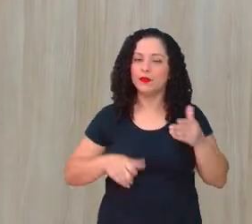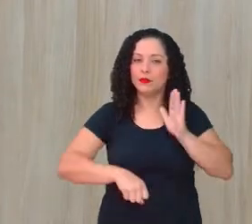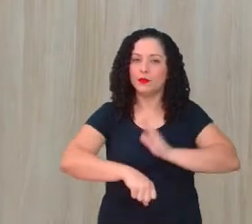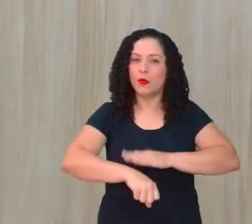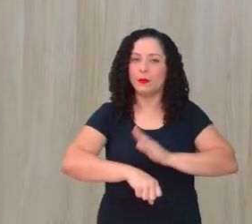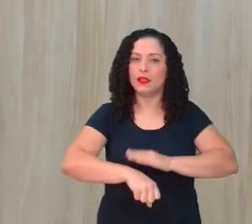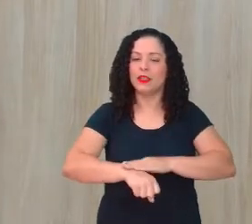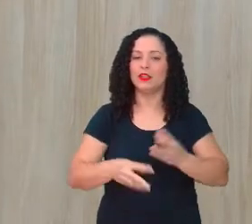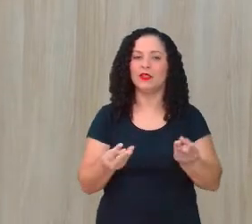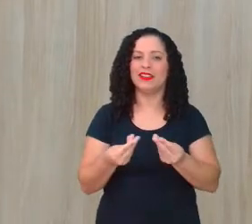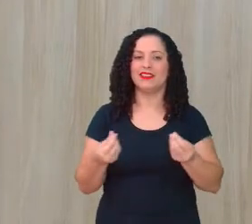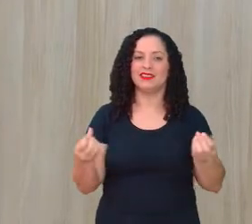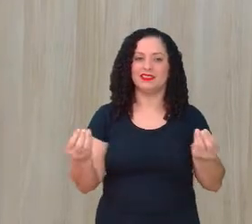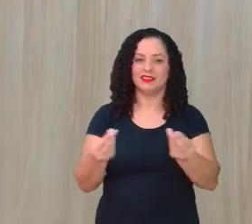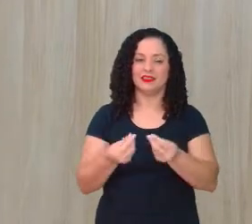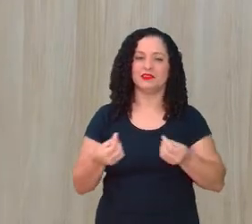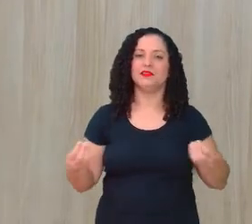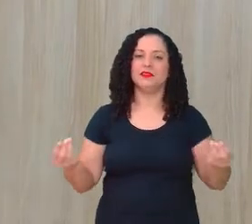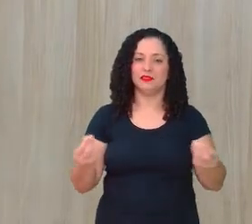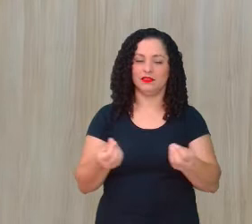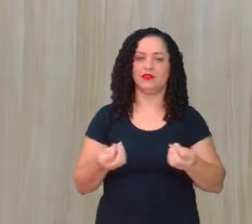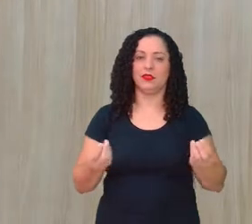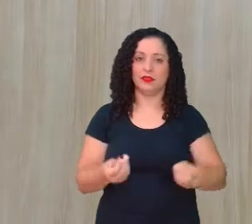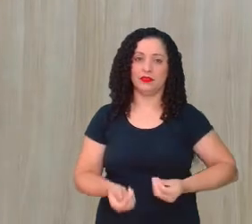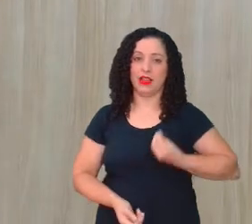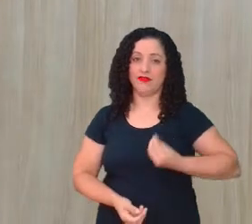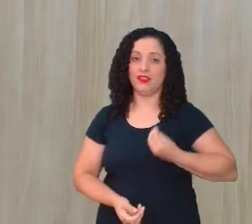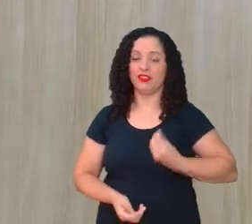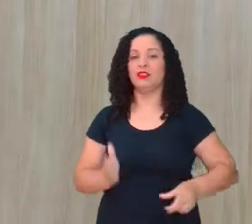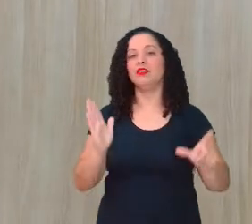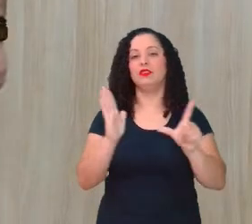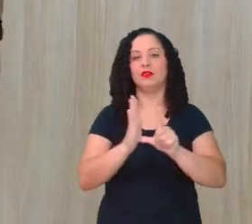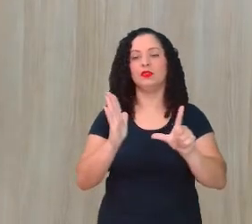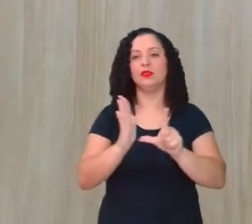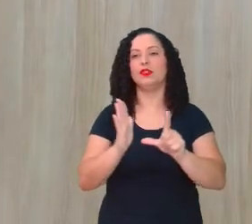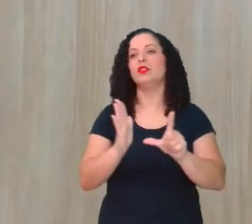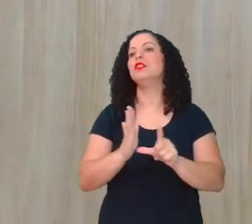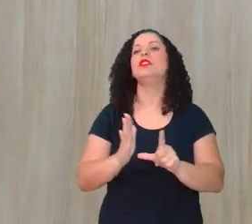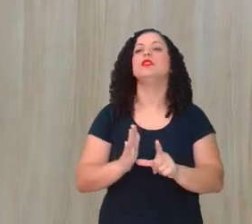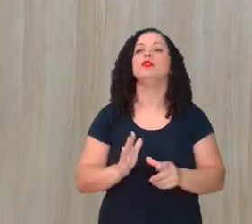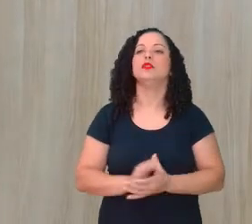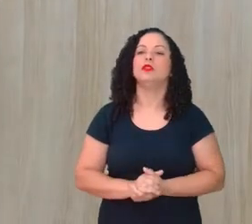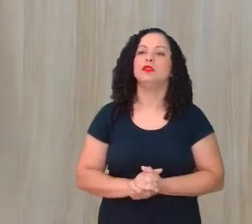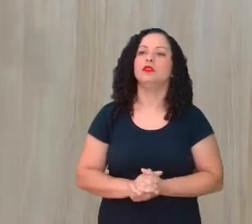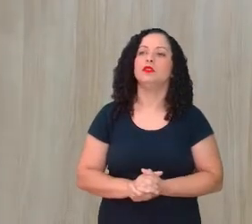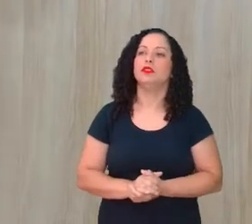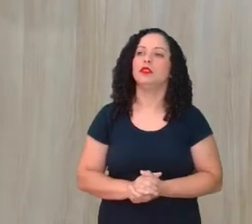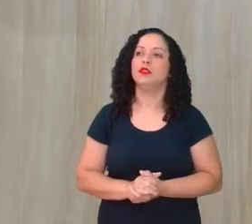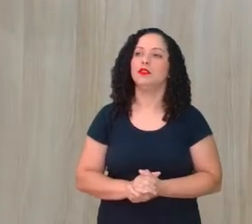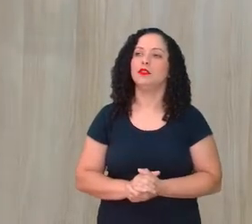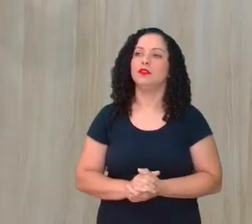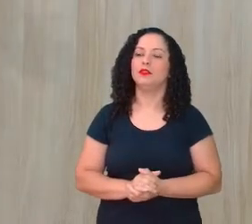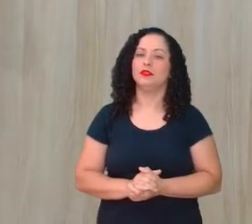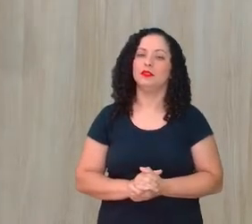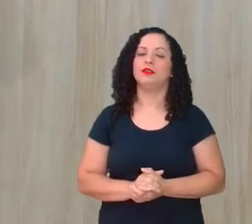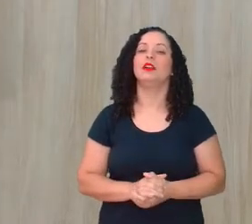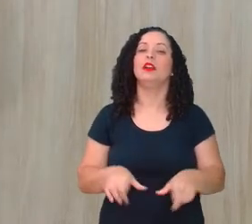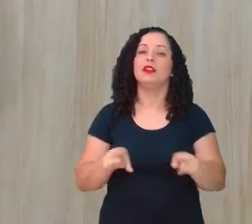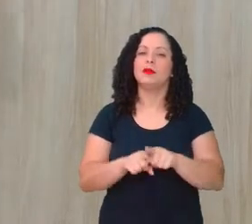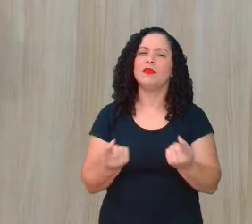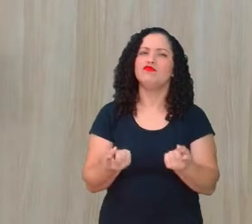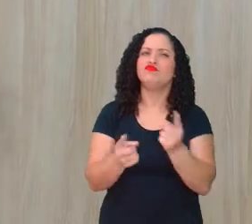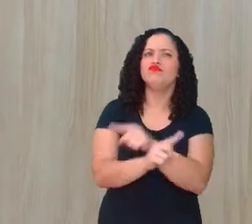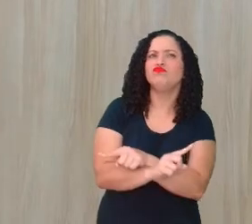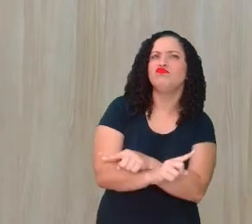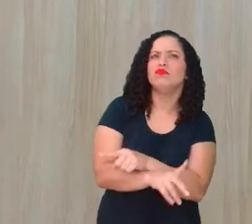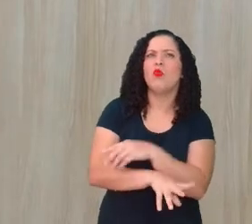muito questionado aí na vida do grande reformador Martim Lutero, contradiz, né? Até Isso, contradiz um pouco, inclusive, né?